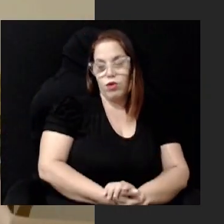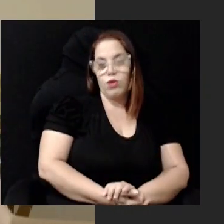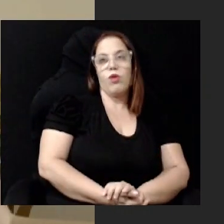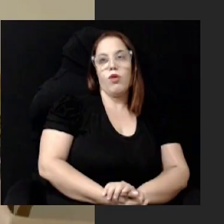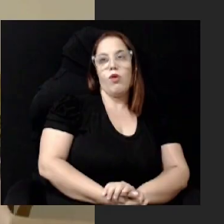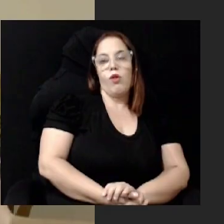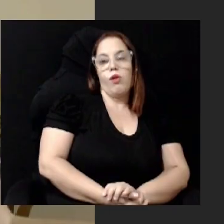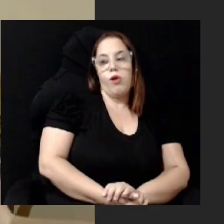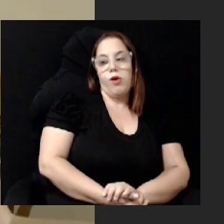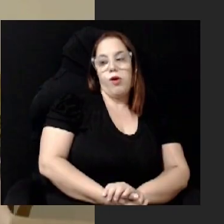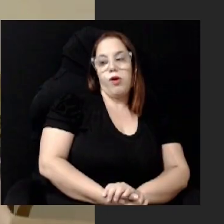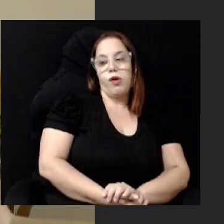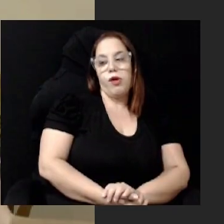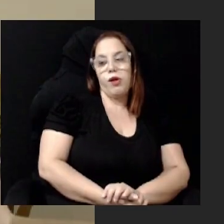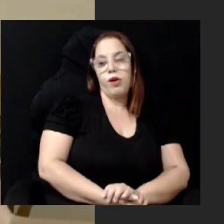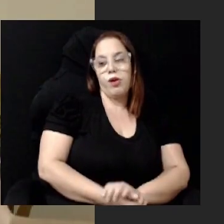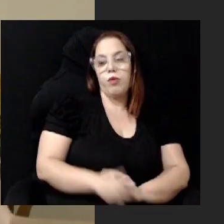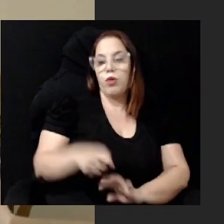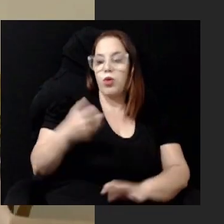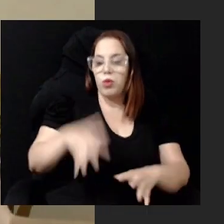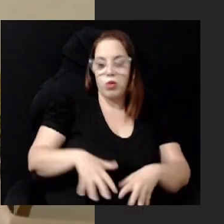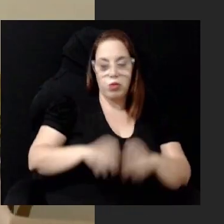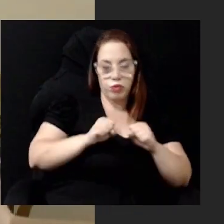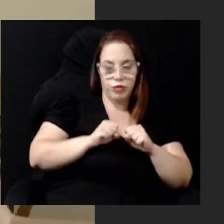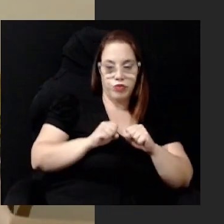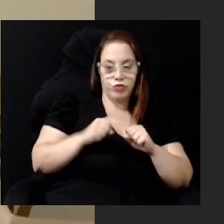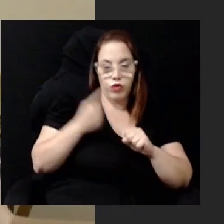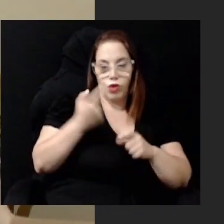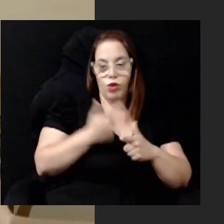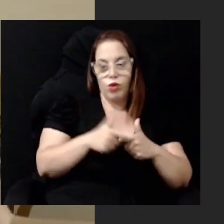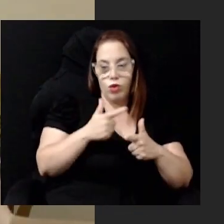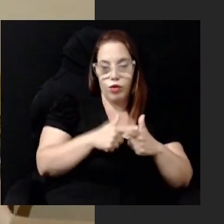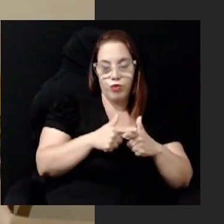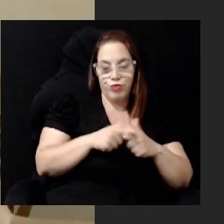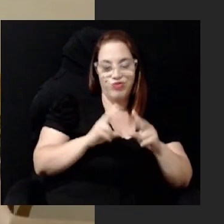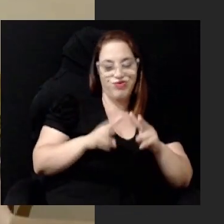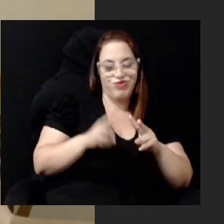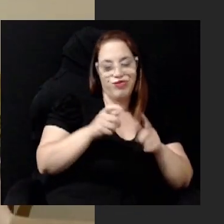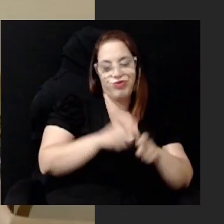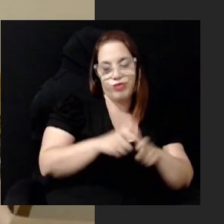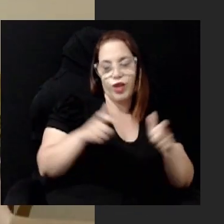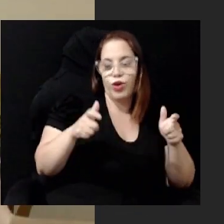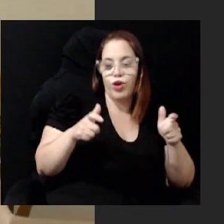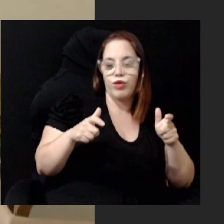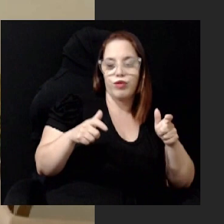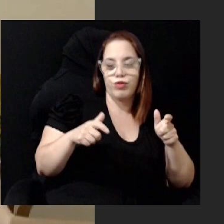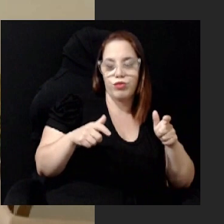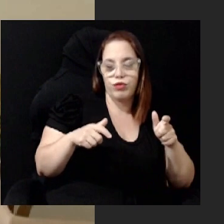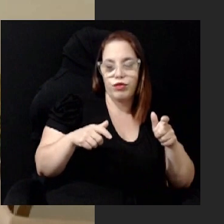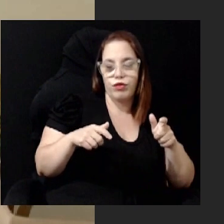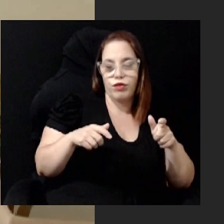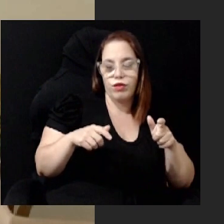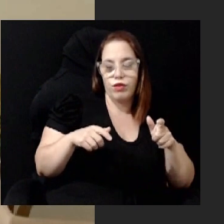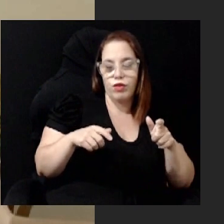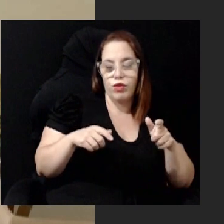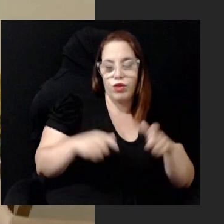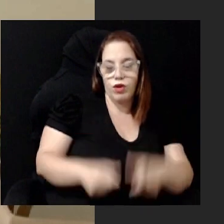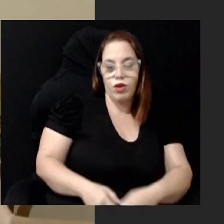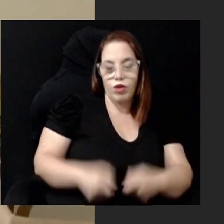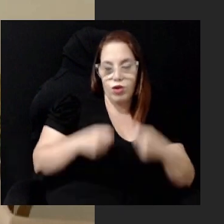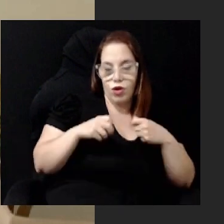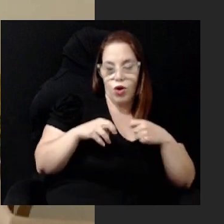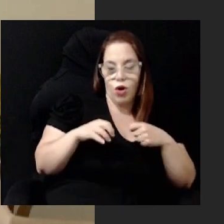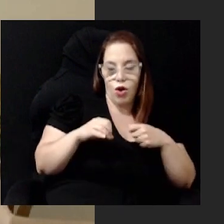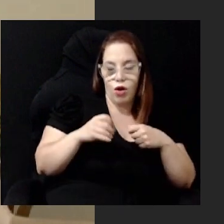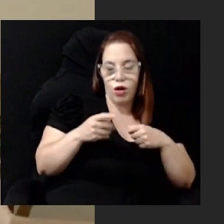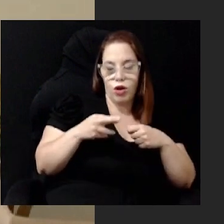chance de ser uma outra infecção, de ser um outro problema, é infinitamente maior do que a probabilidade de ser um câncer